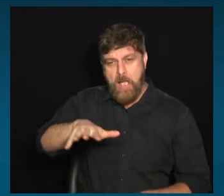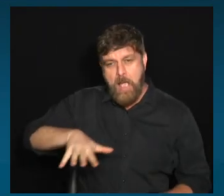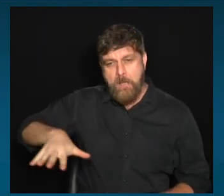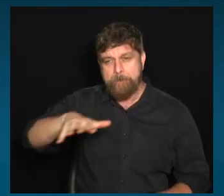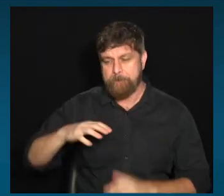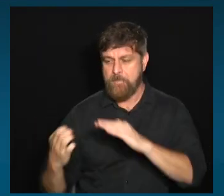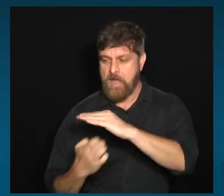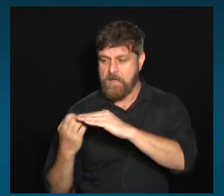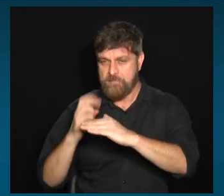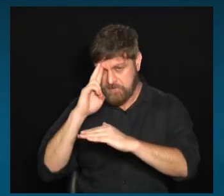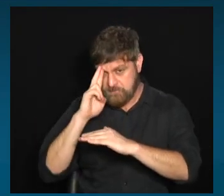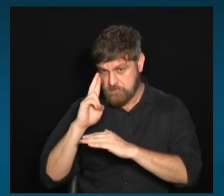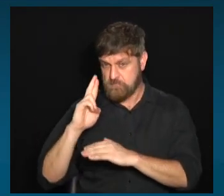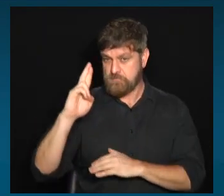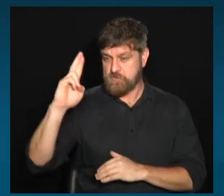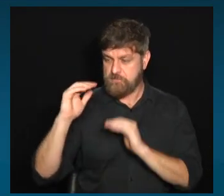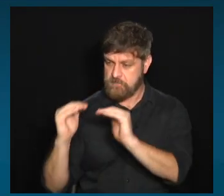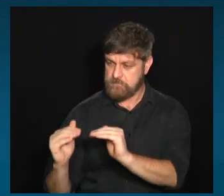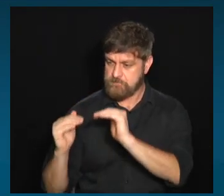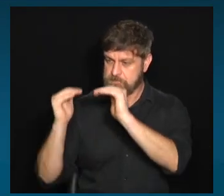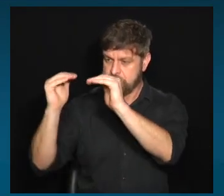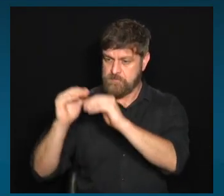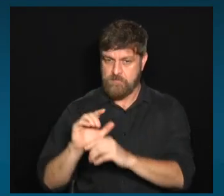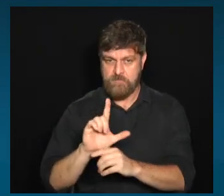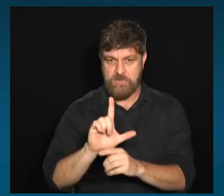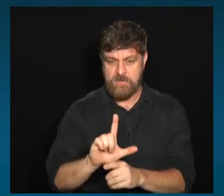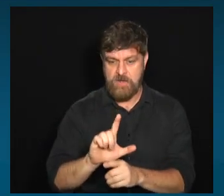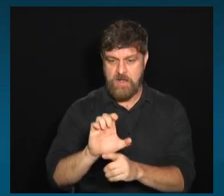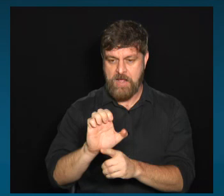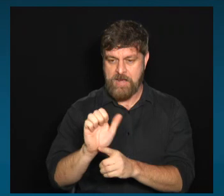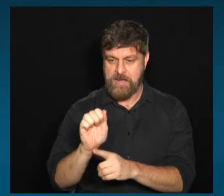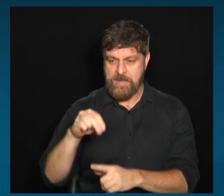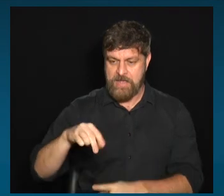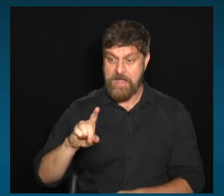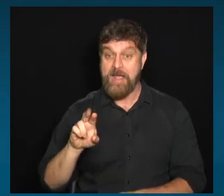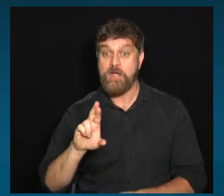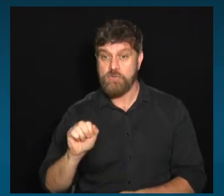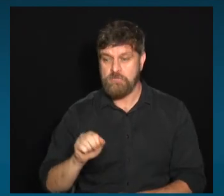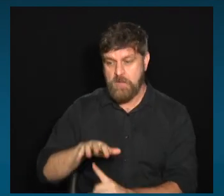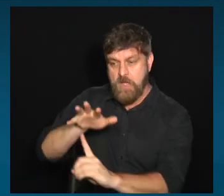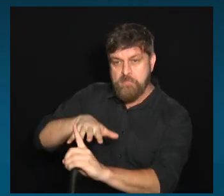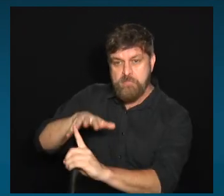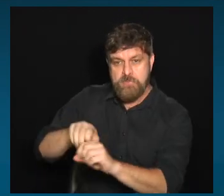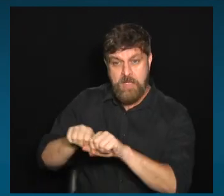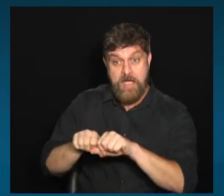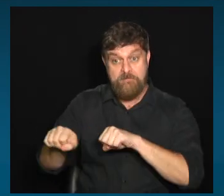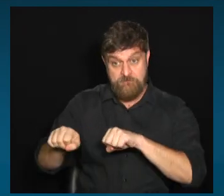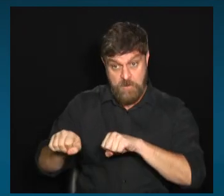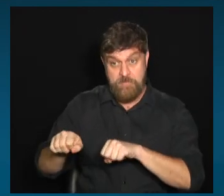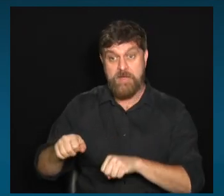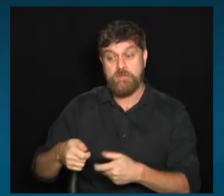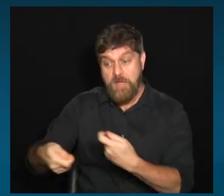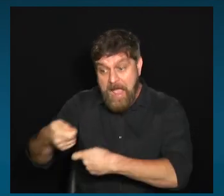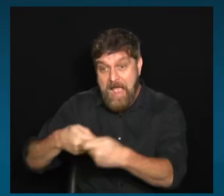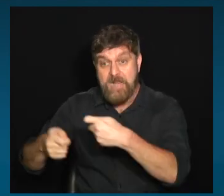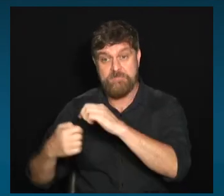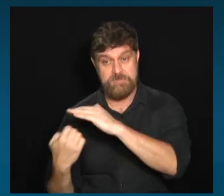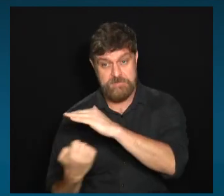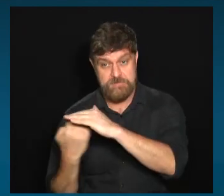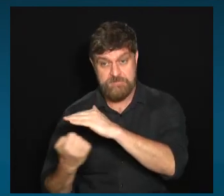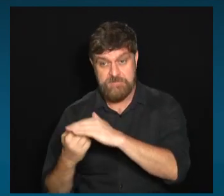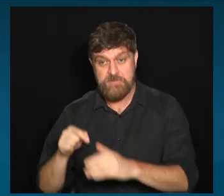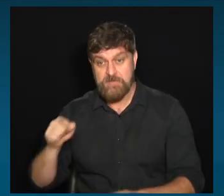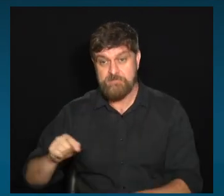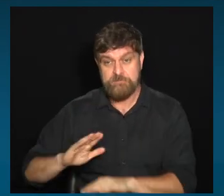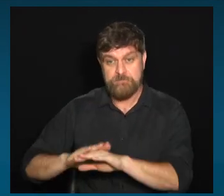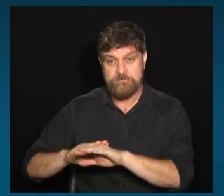José Bonifácio Coutinho Nogueira a Leandro Alberto Camargo. O homenageado é formado em administração de empresas pela